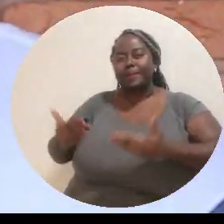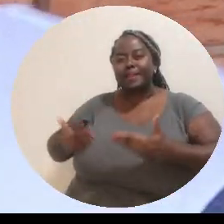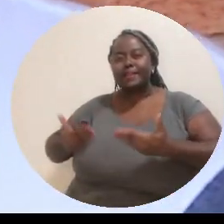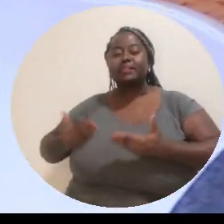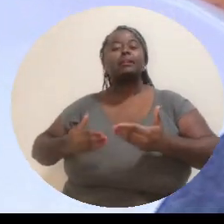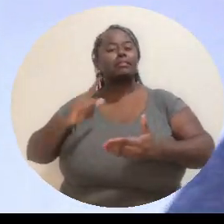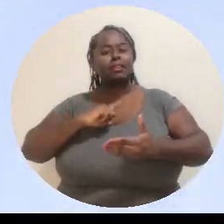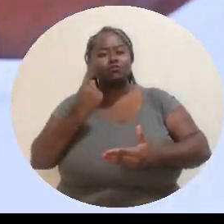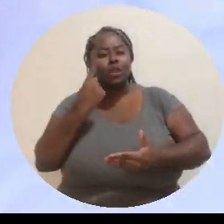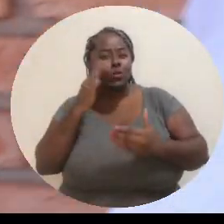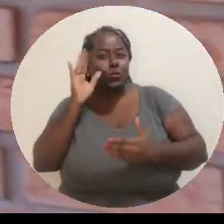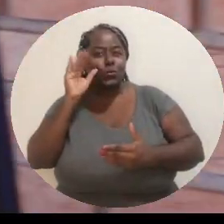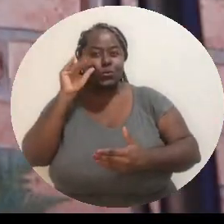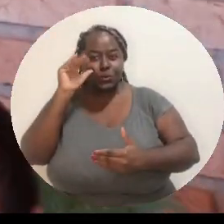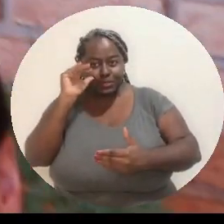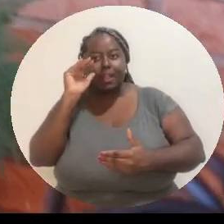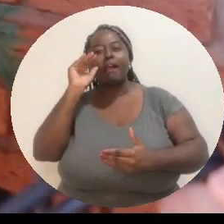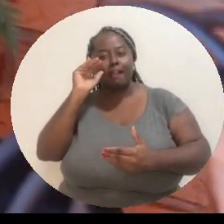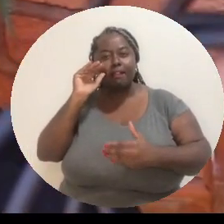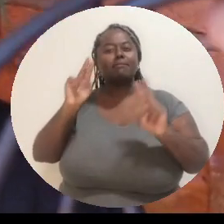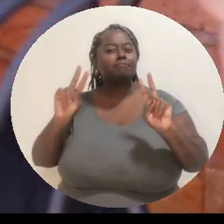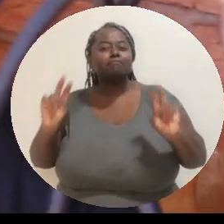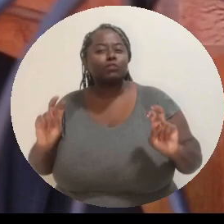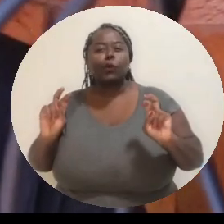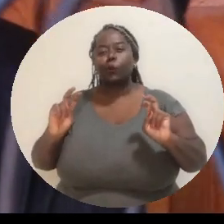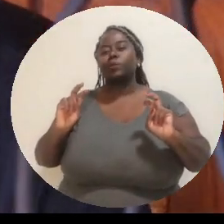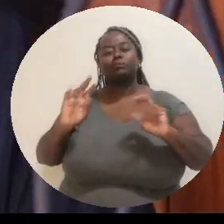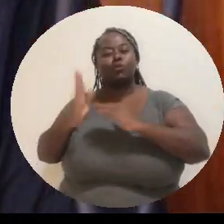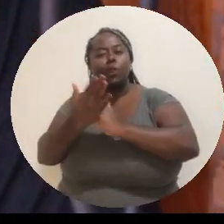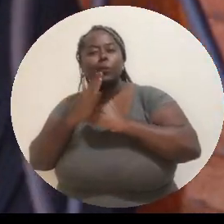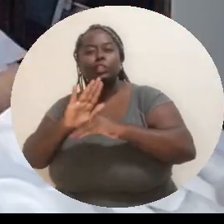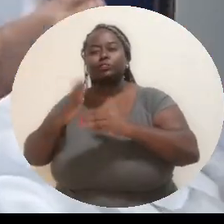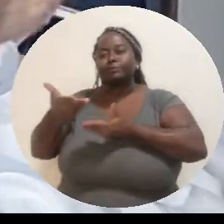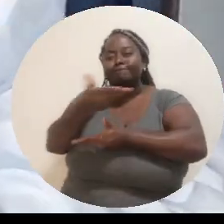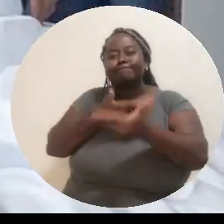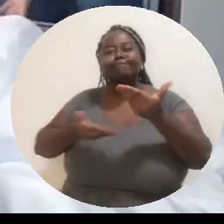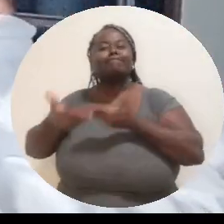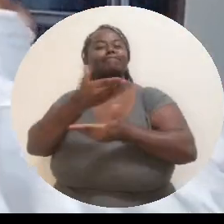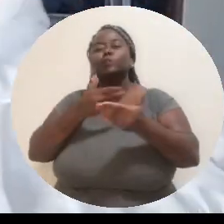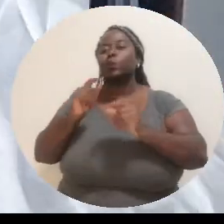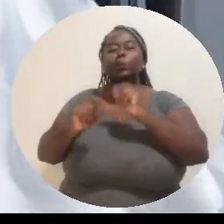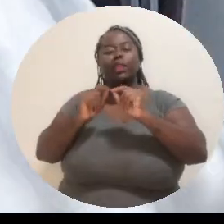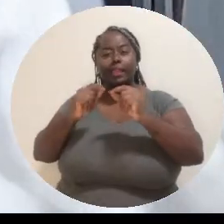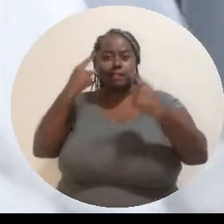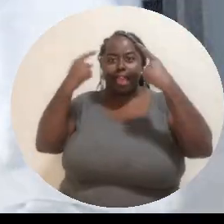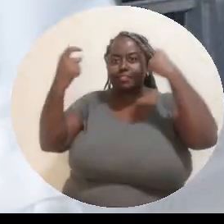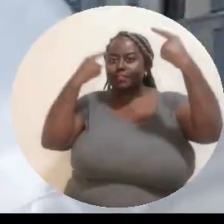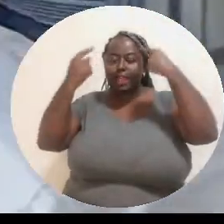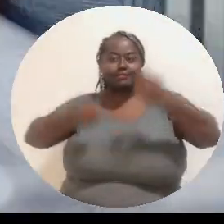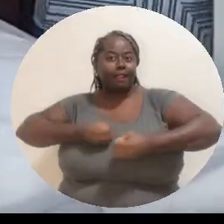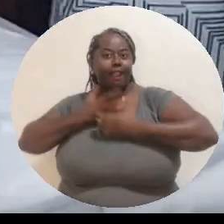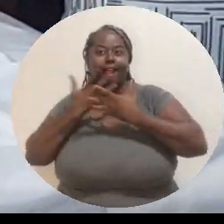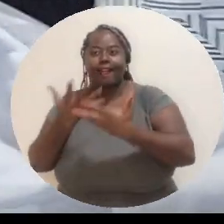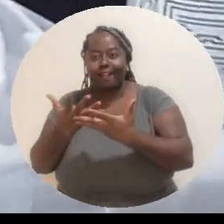bem curioso que traz muito dessa questão desse senso colaborativo, participativo, e que acaba aflorando muito a criatividade, é